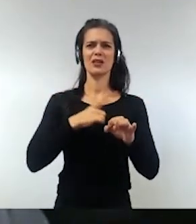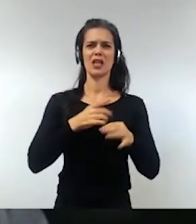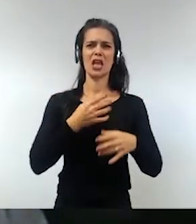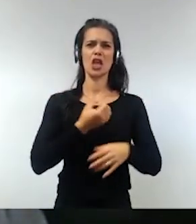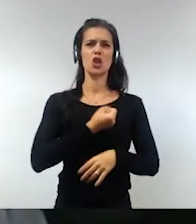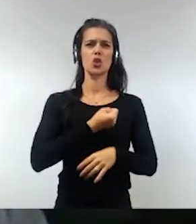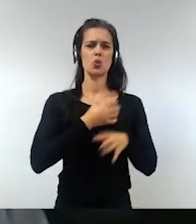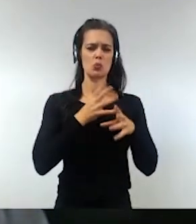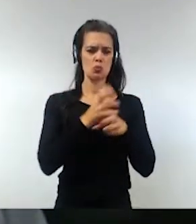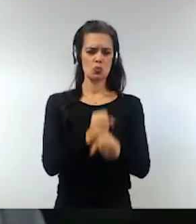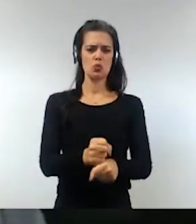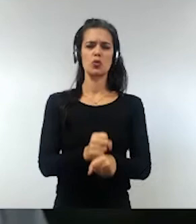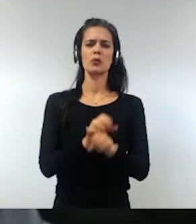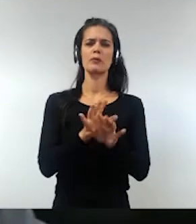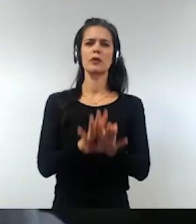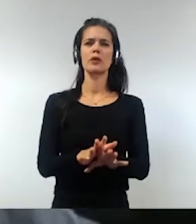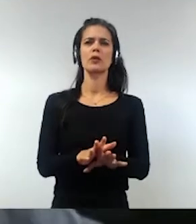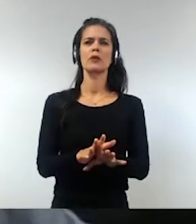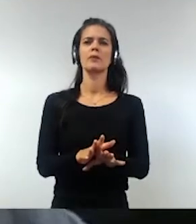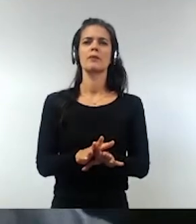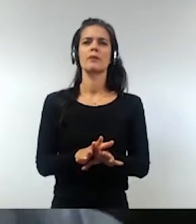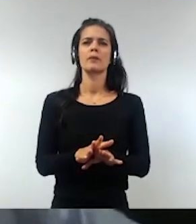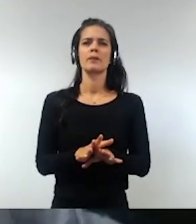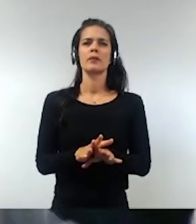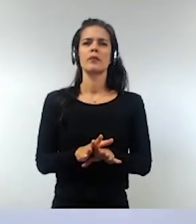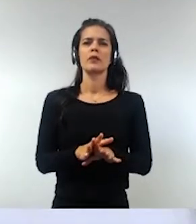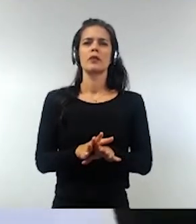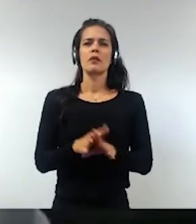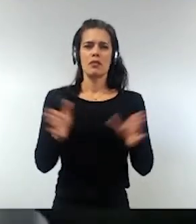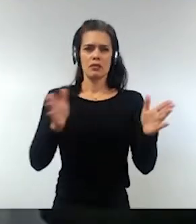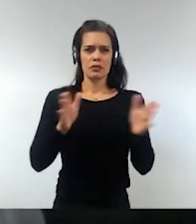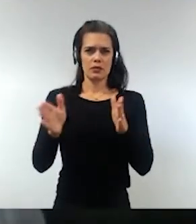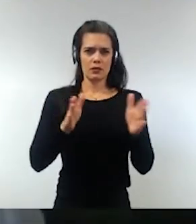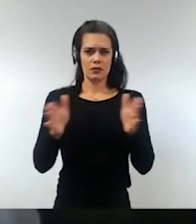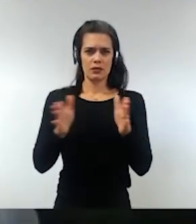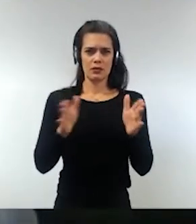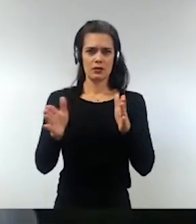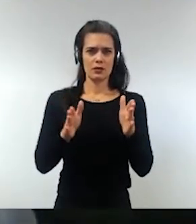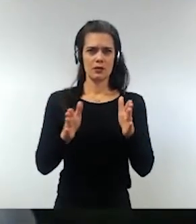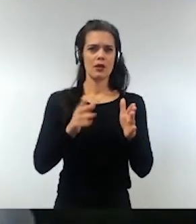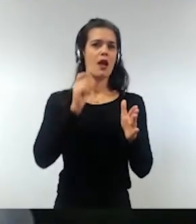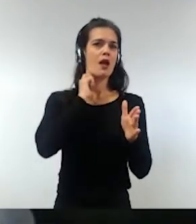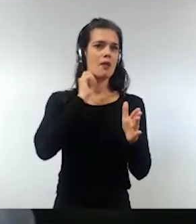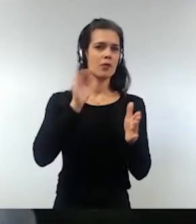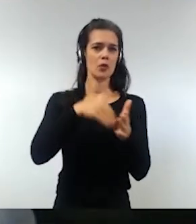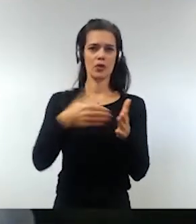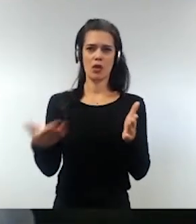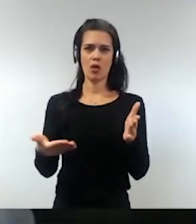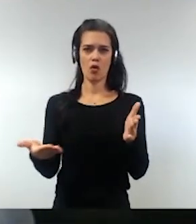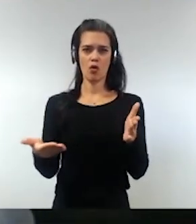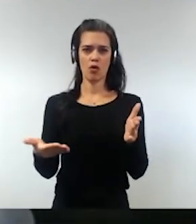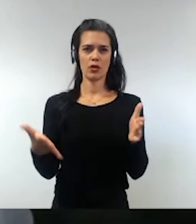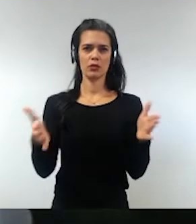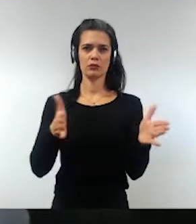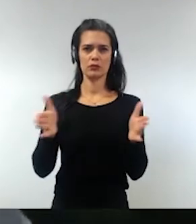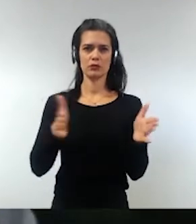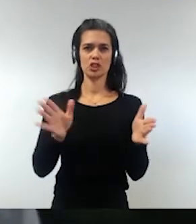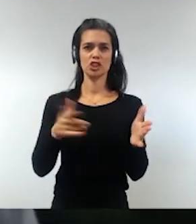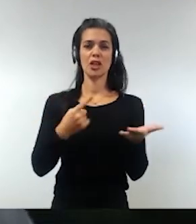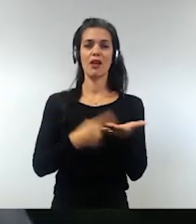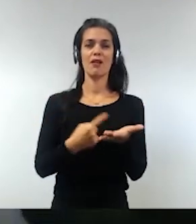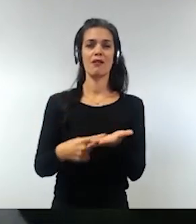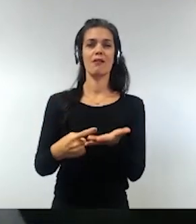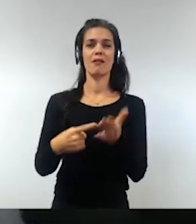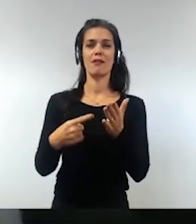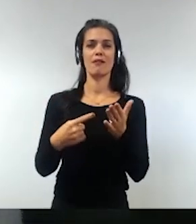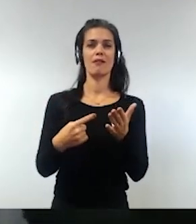números básicos que, nesse período, ou seja, de abril para cá, já foram